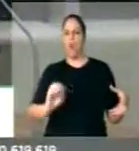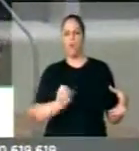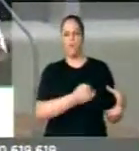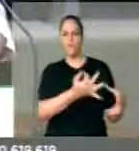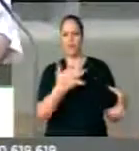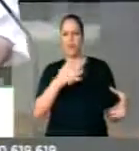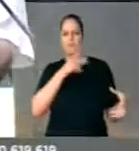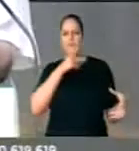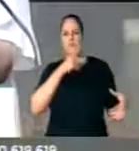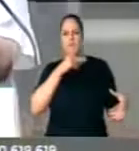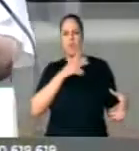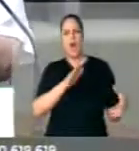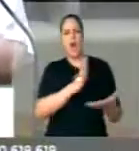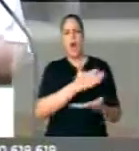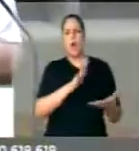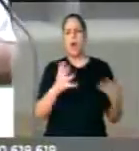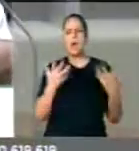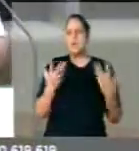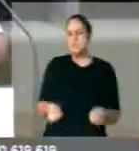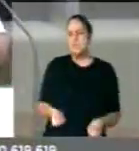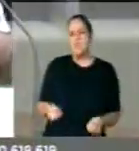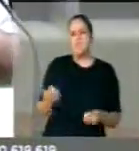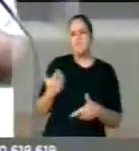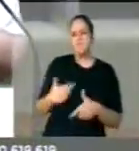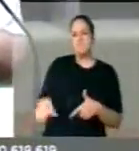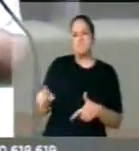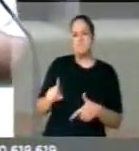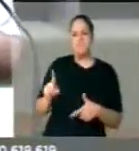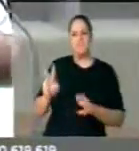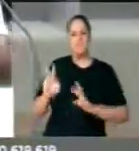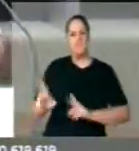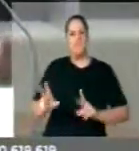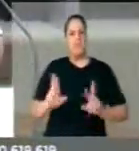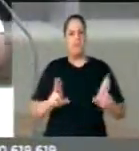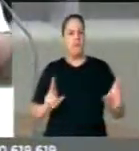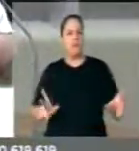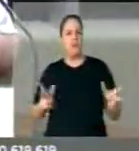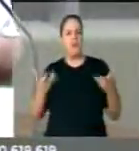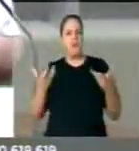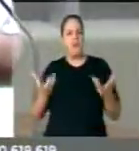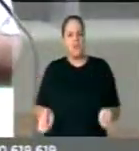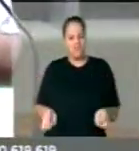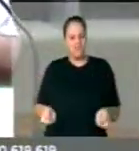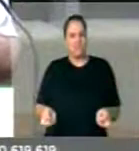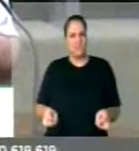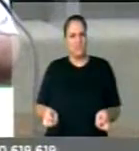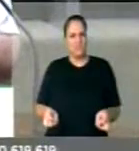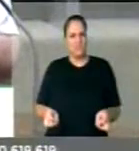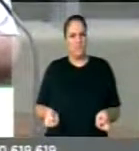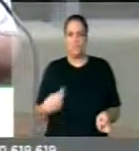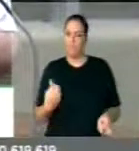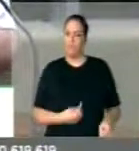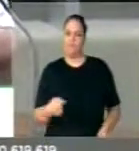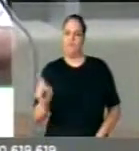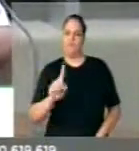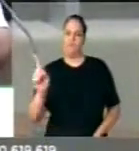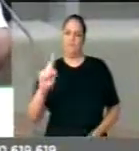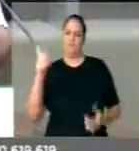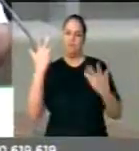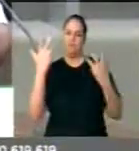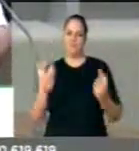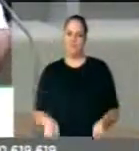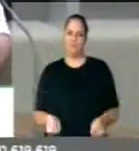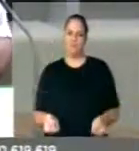aceitam passivamente a posição contraditória e incoerente dessas forças, contribuindo